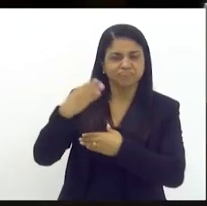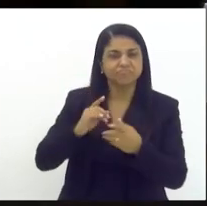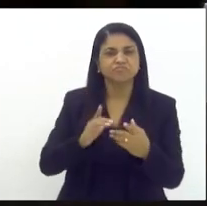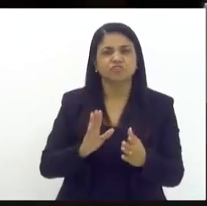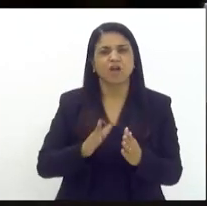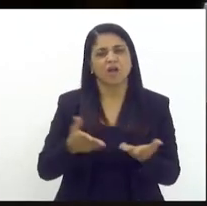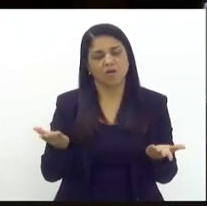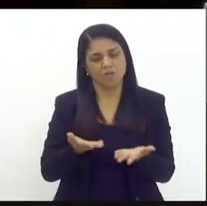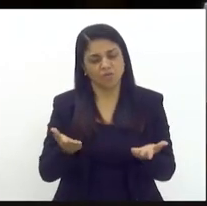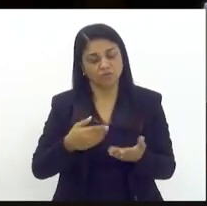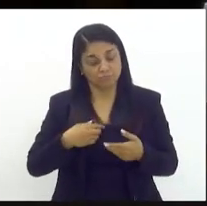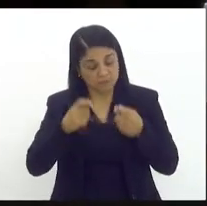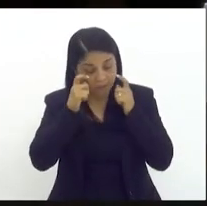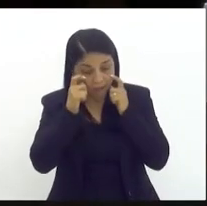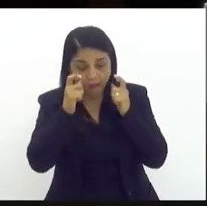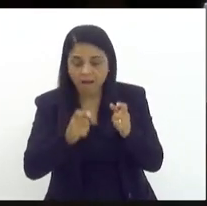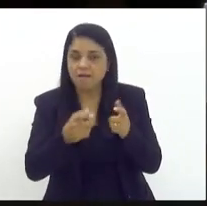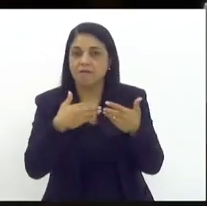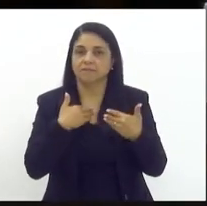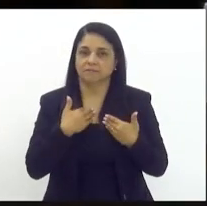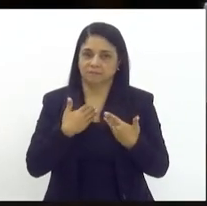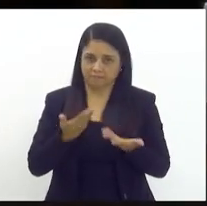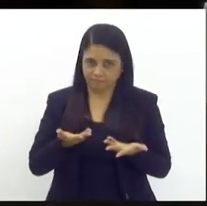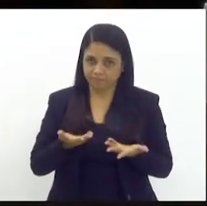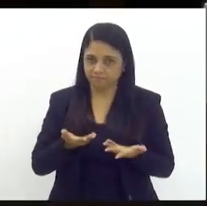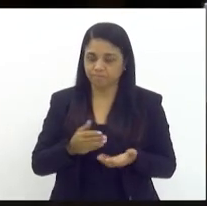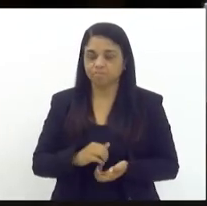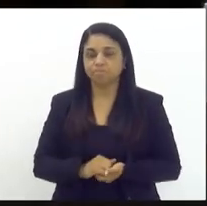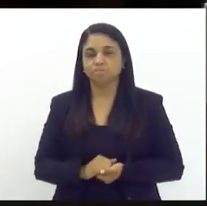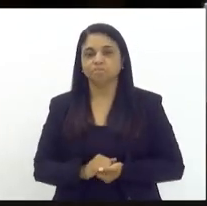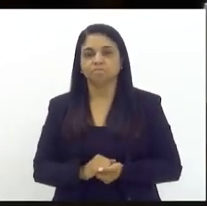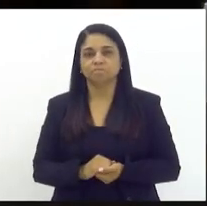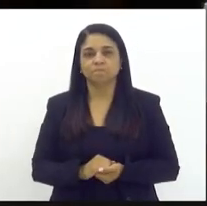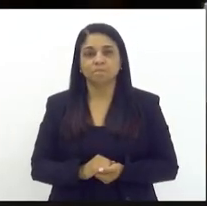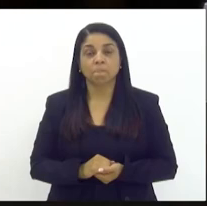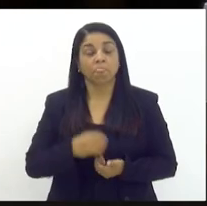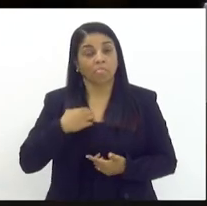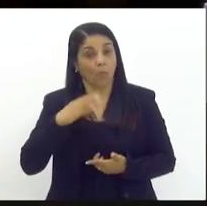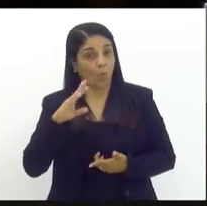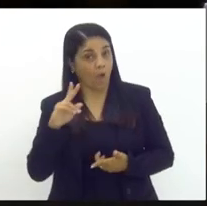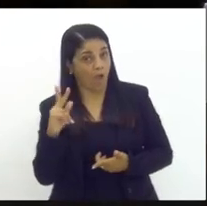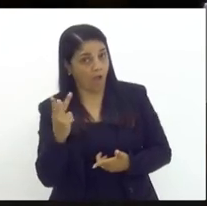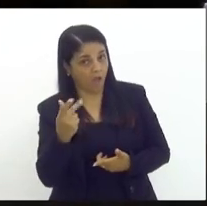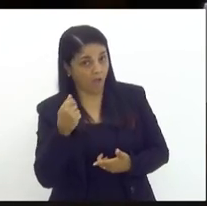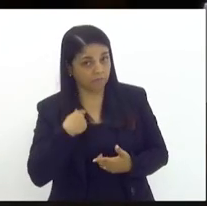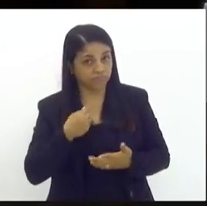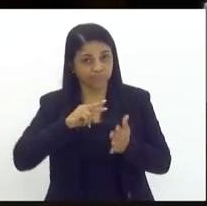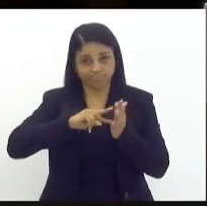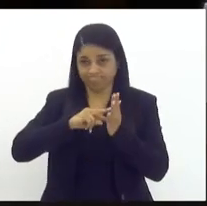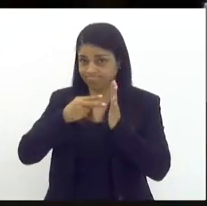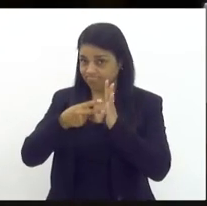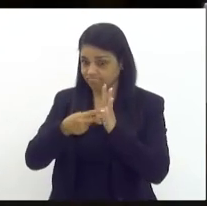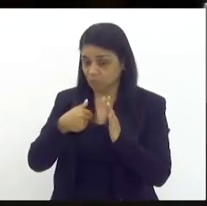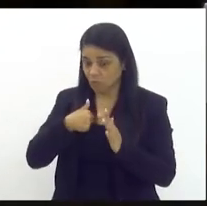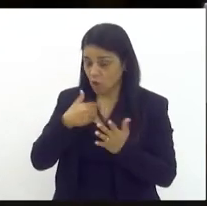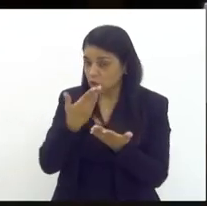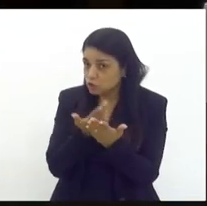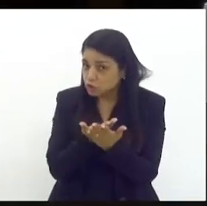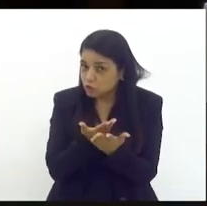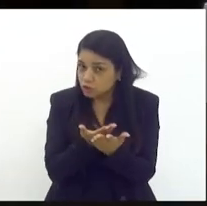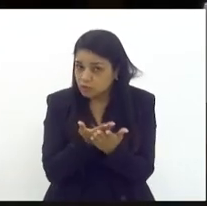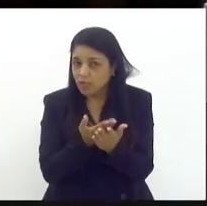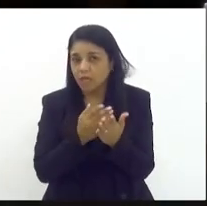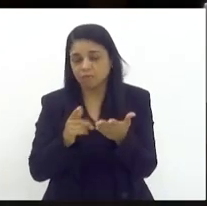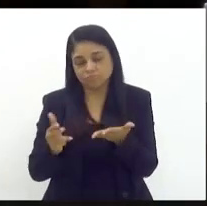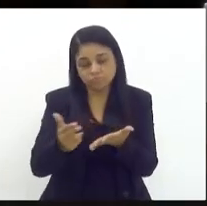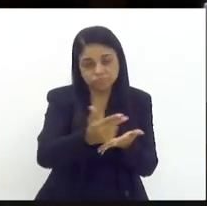me chama atenção disso é eu acho nesse sentido pelo tempo que eu estudei que a